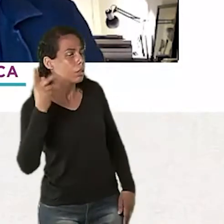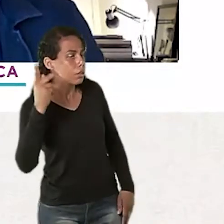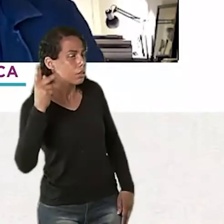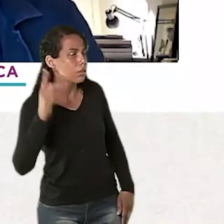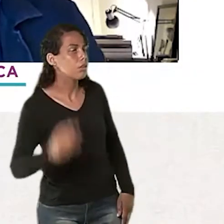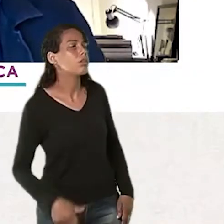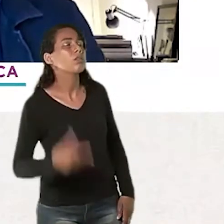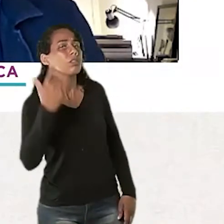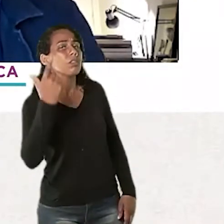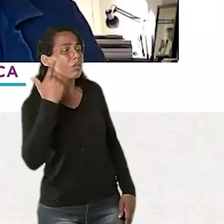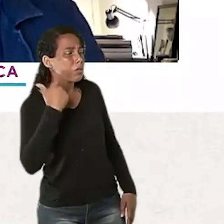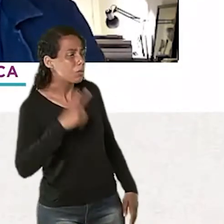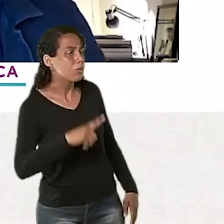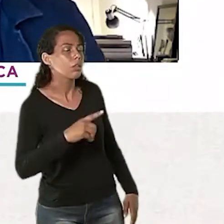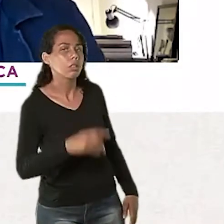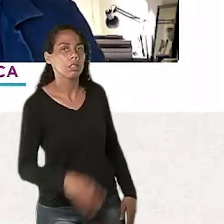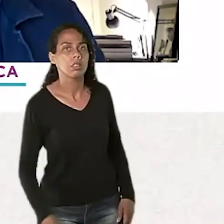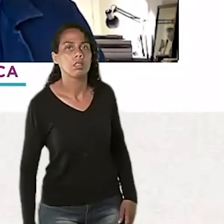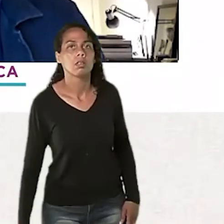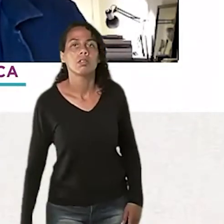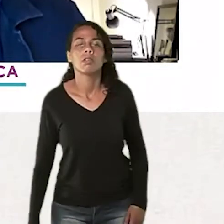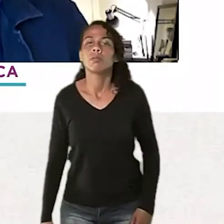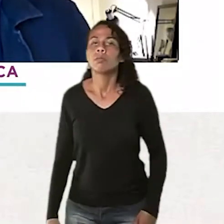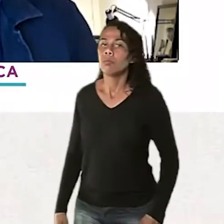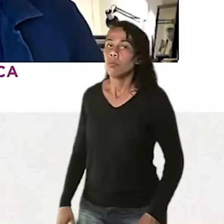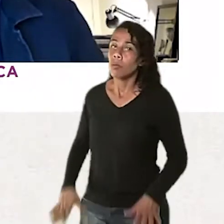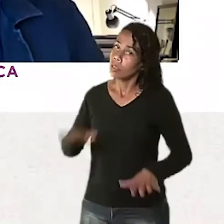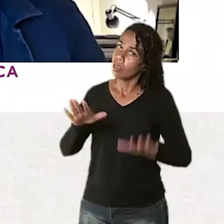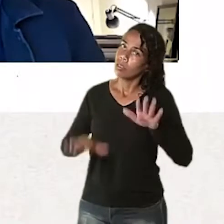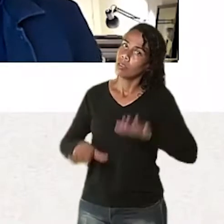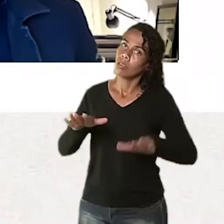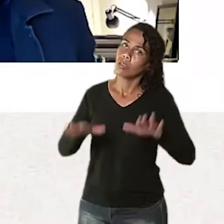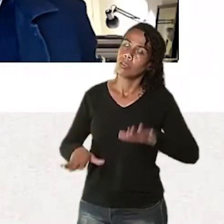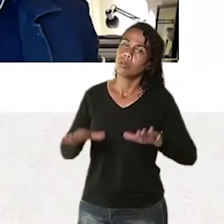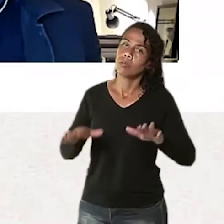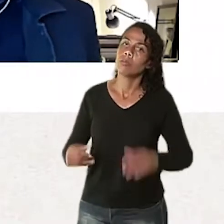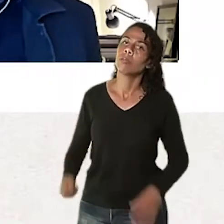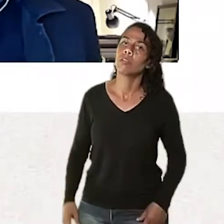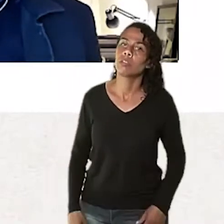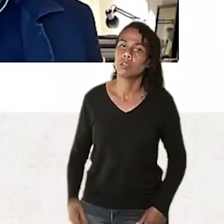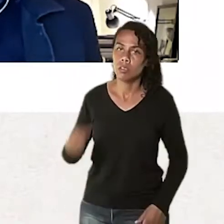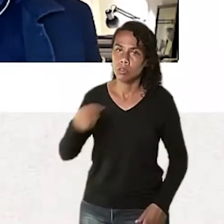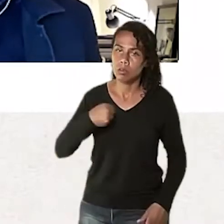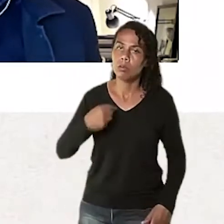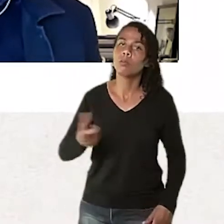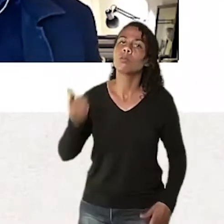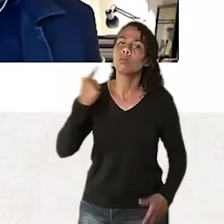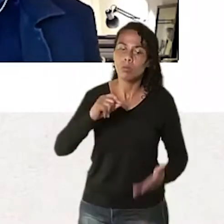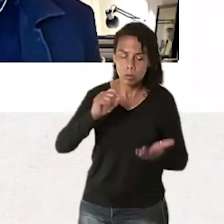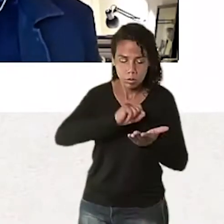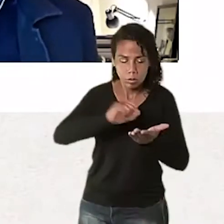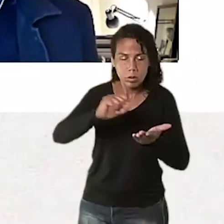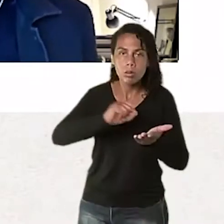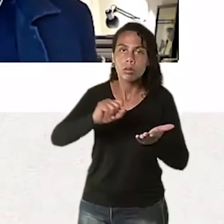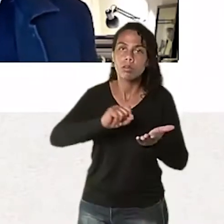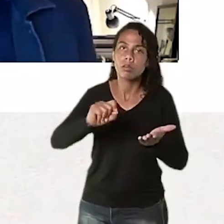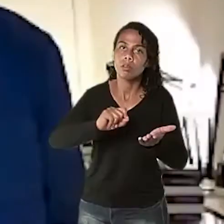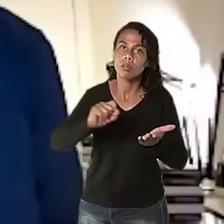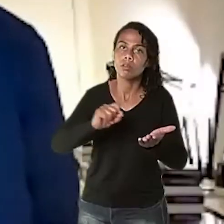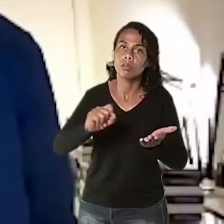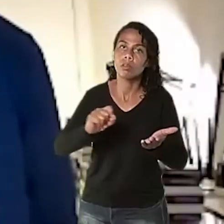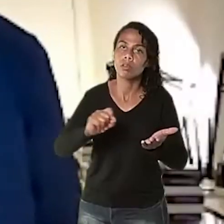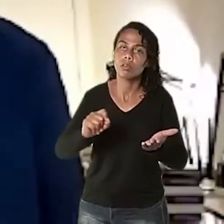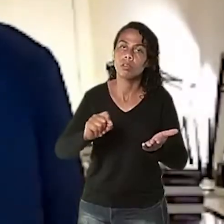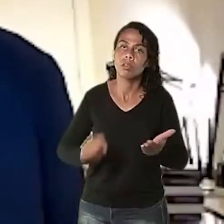Depende do momento, depende do dia, da semana. O Antônio escreveu uma